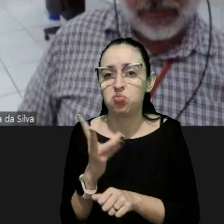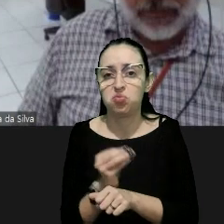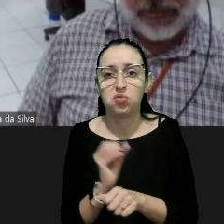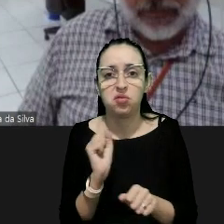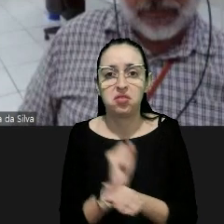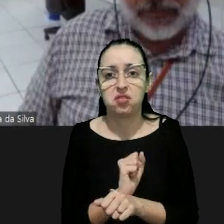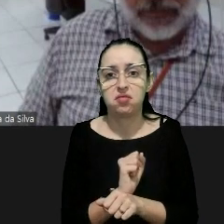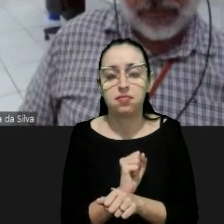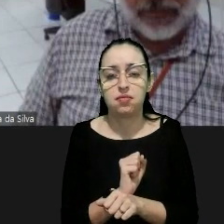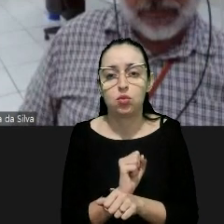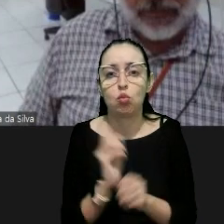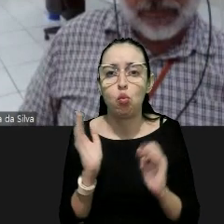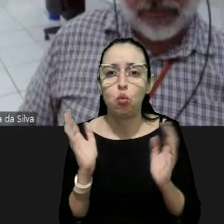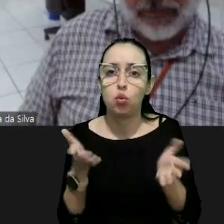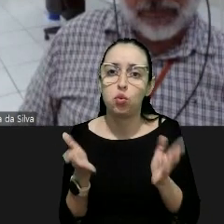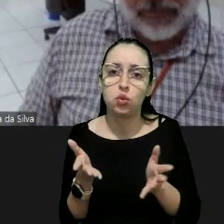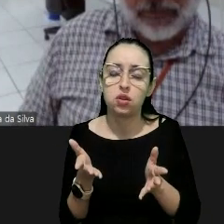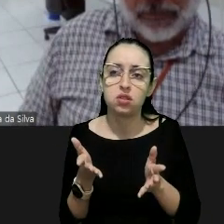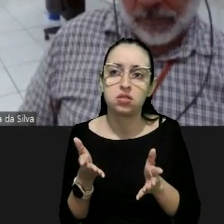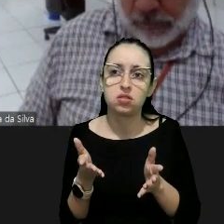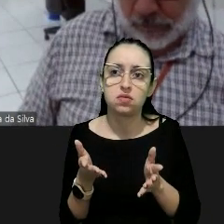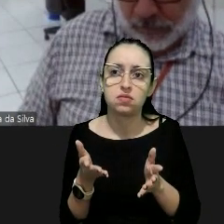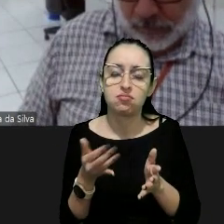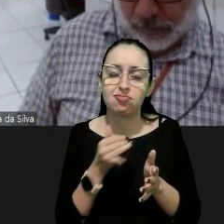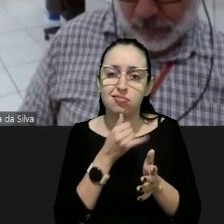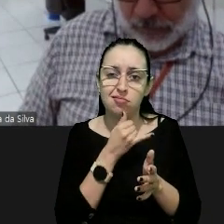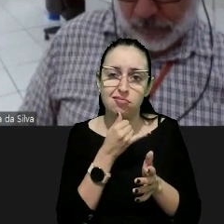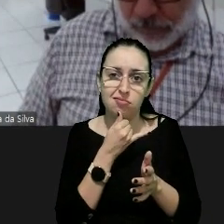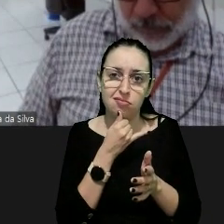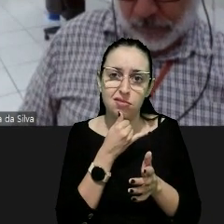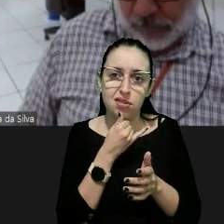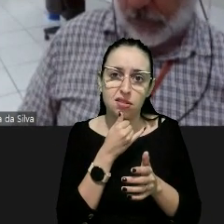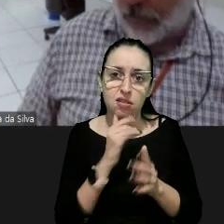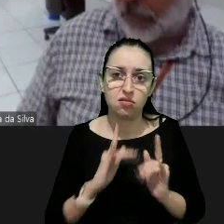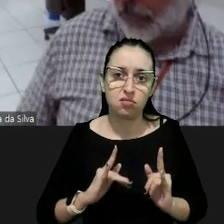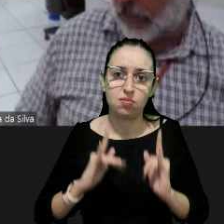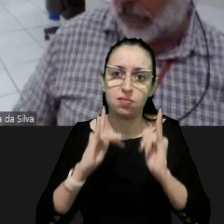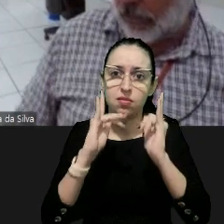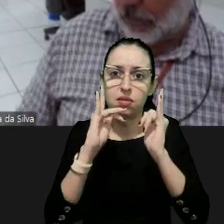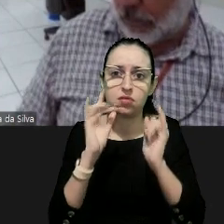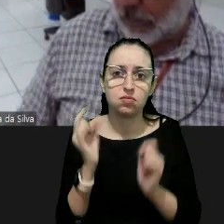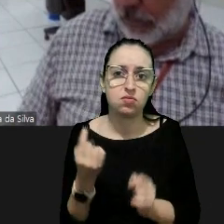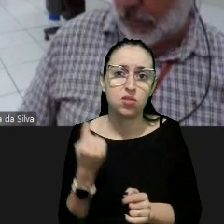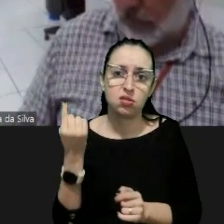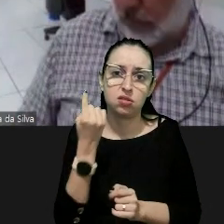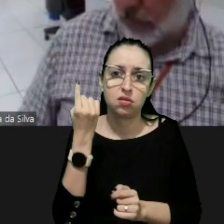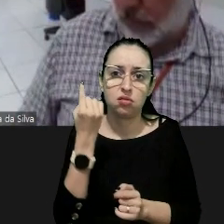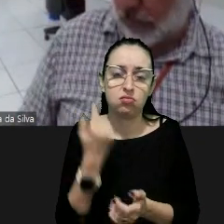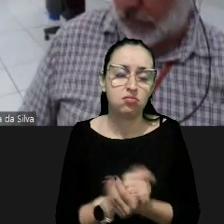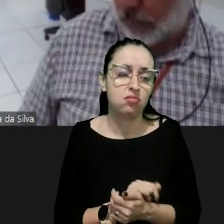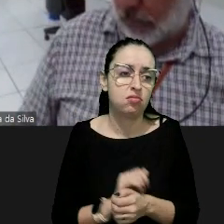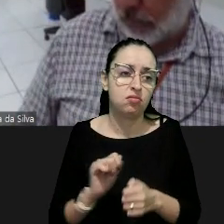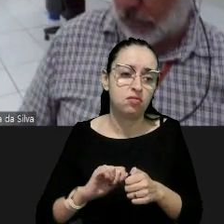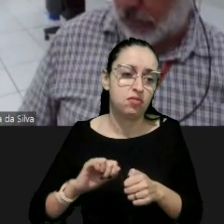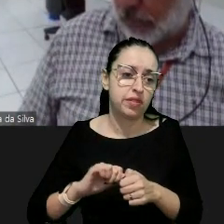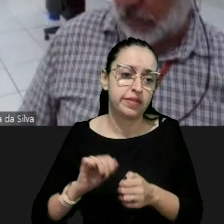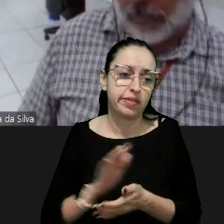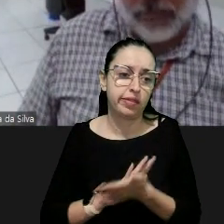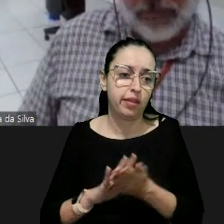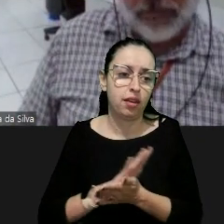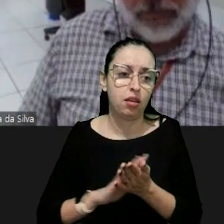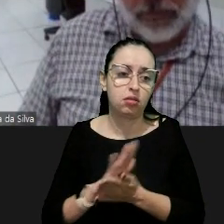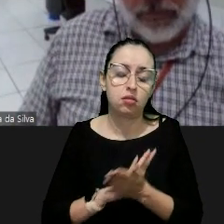E parou total. Hoje, ele fica, infelizmente, no apartamento o dia inteiro